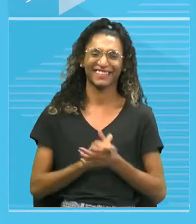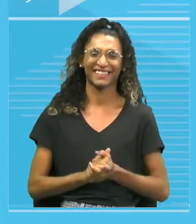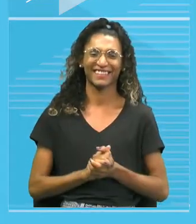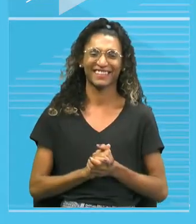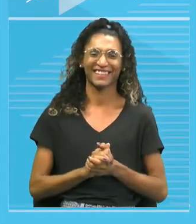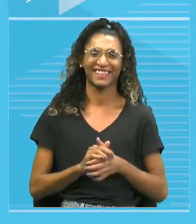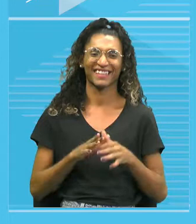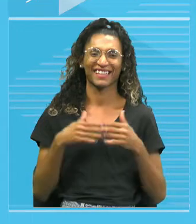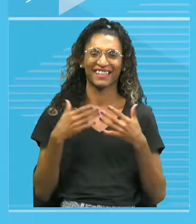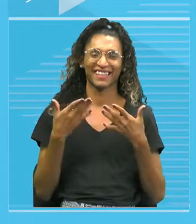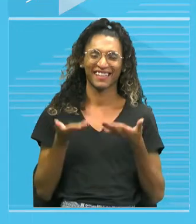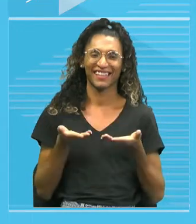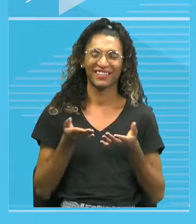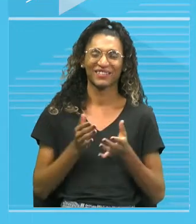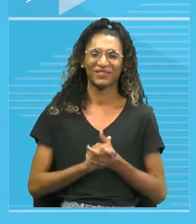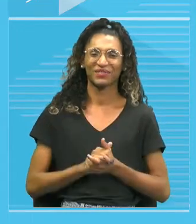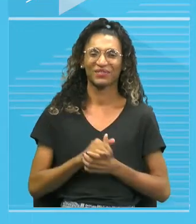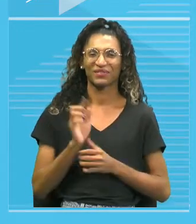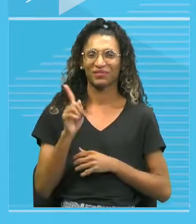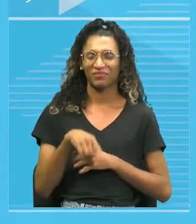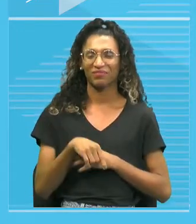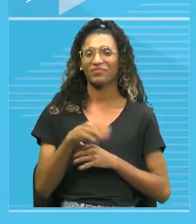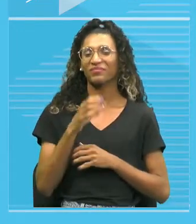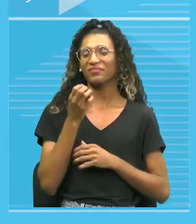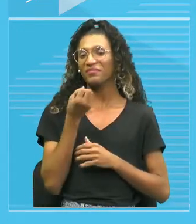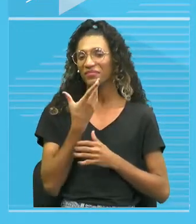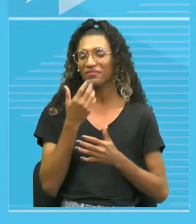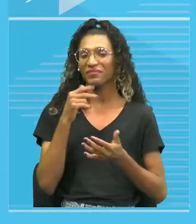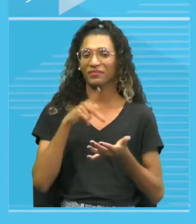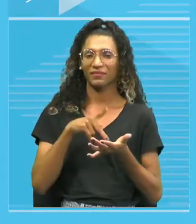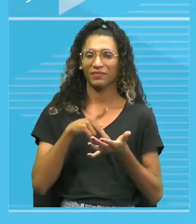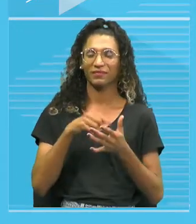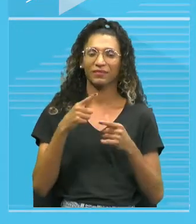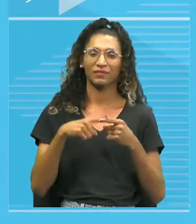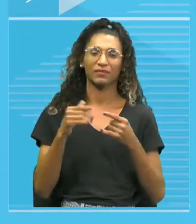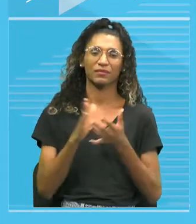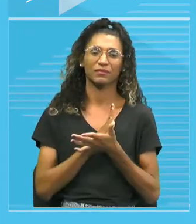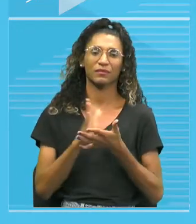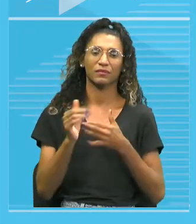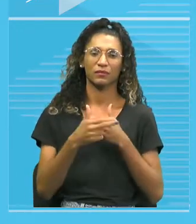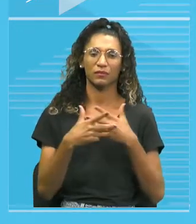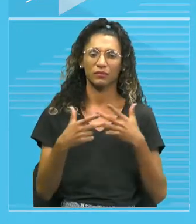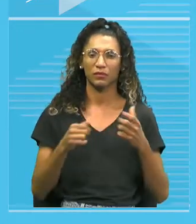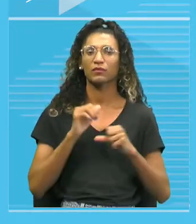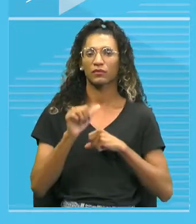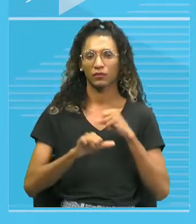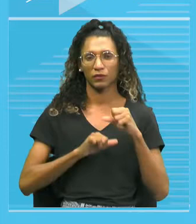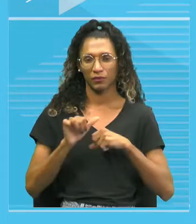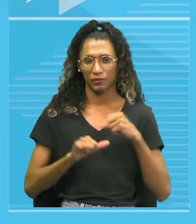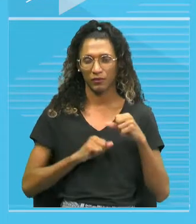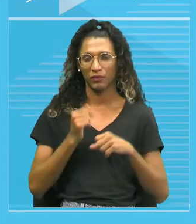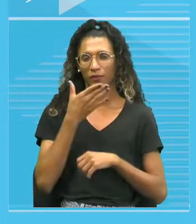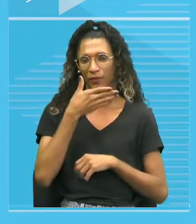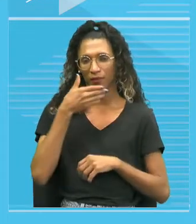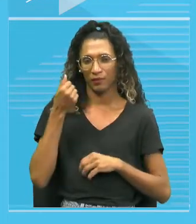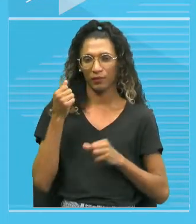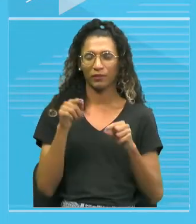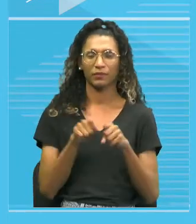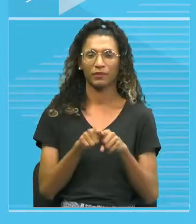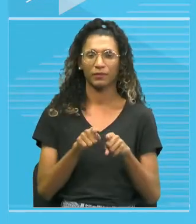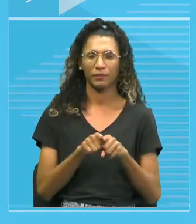Então, é bem verdade que muita coisa mudou de lá para cá, melhorou,